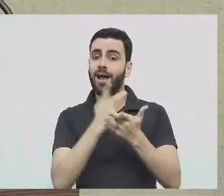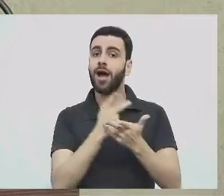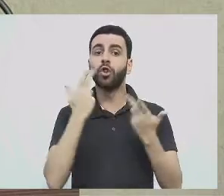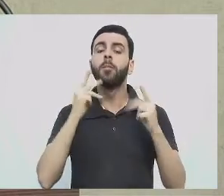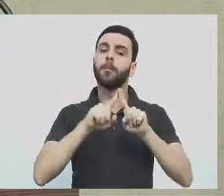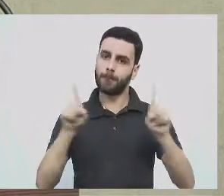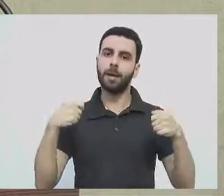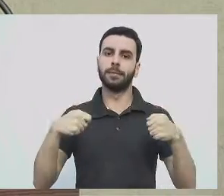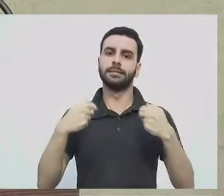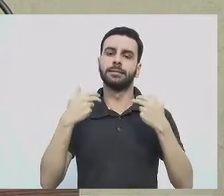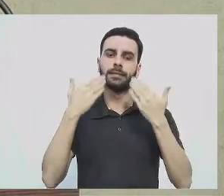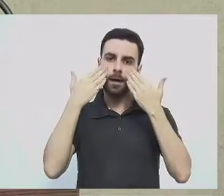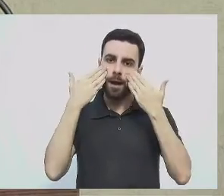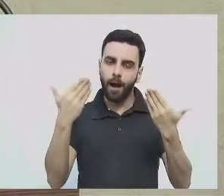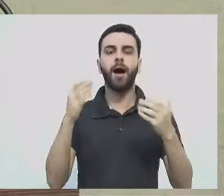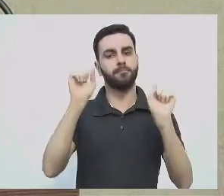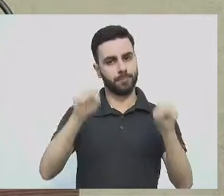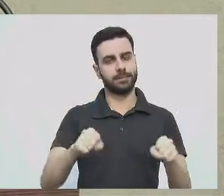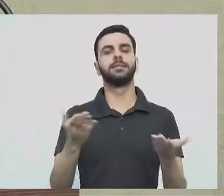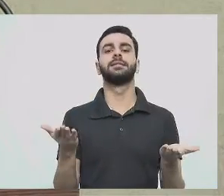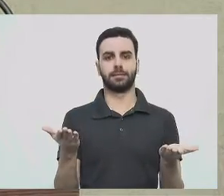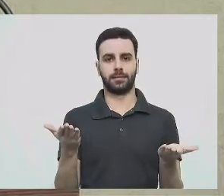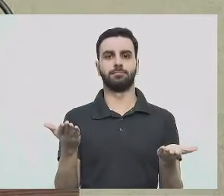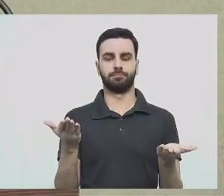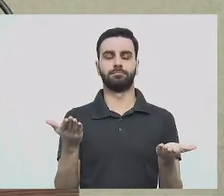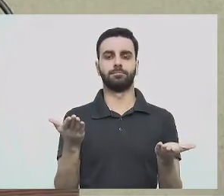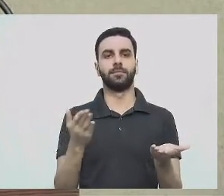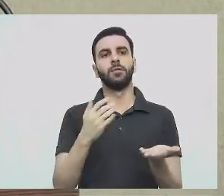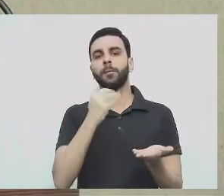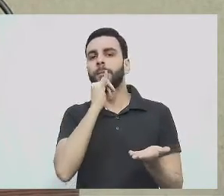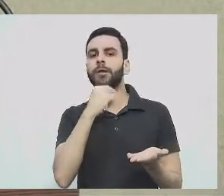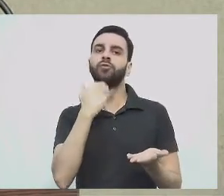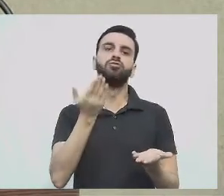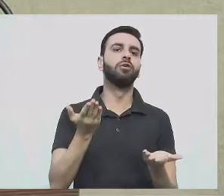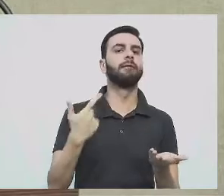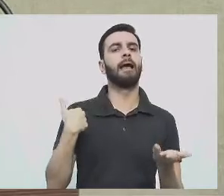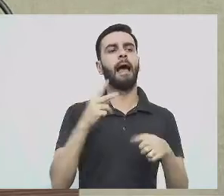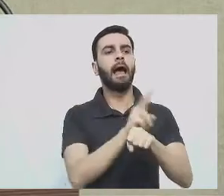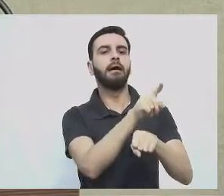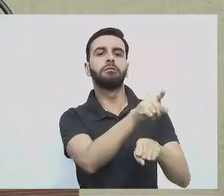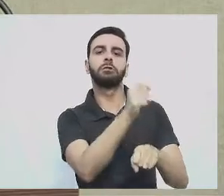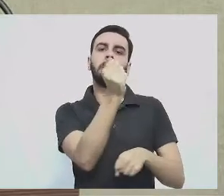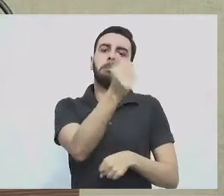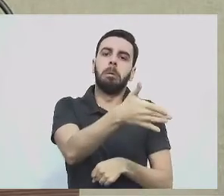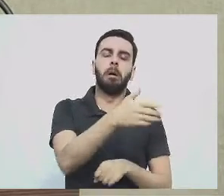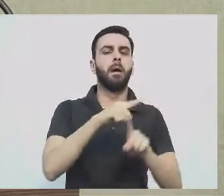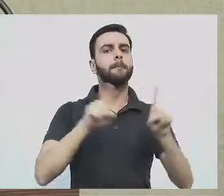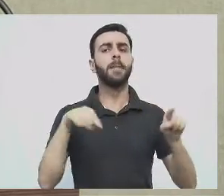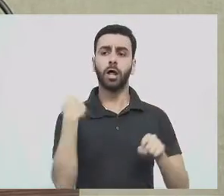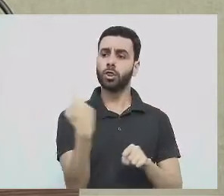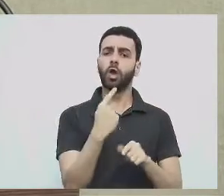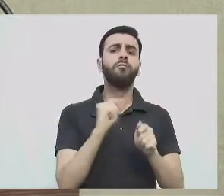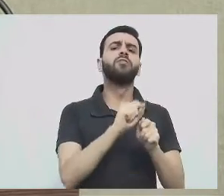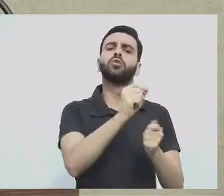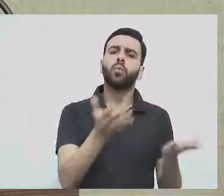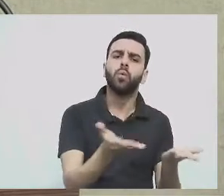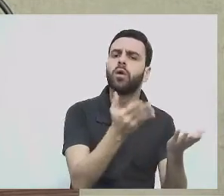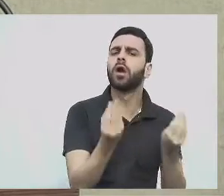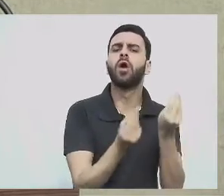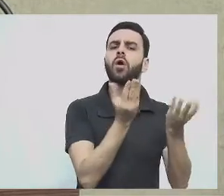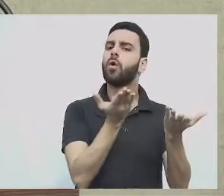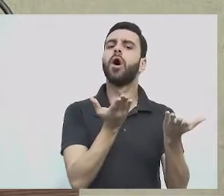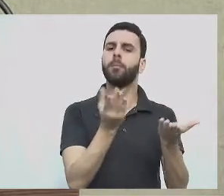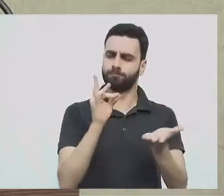gente tem que admitir que errou. Aí não adianta falar, ah, Viçosa está desse jeito. Mas o nosso papel, infelizmente,